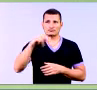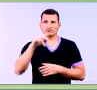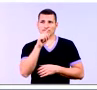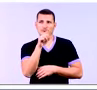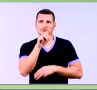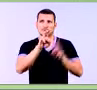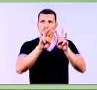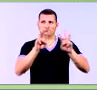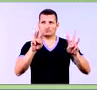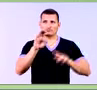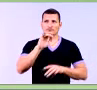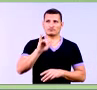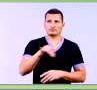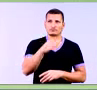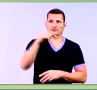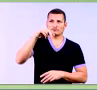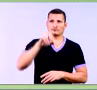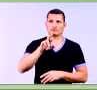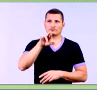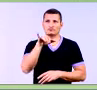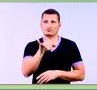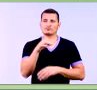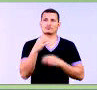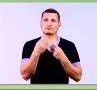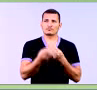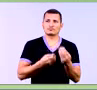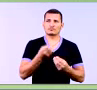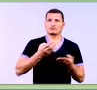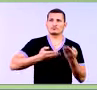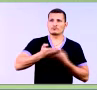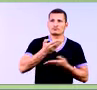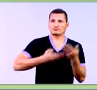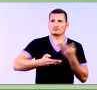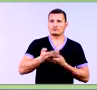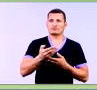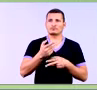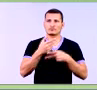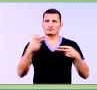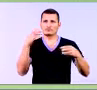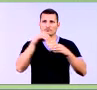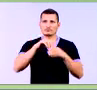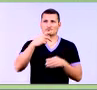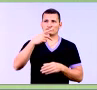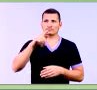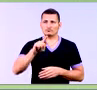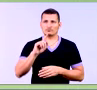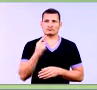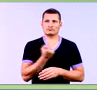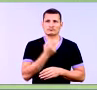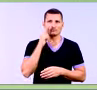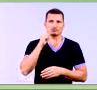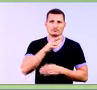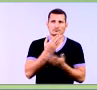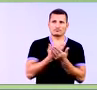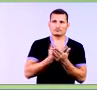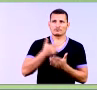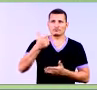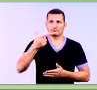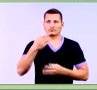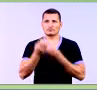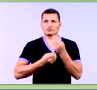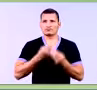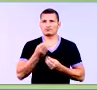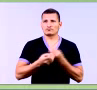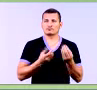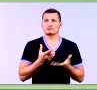do jQuery, mas como eu poderia interagir com os elementos dentro da página. Nós vimos na aula 2 como nós